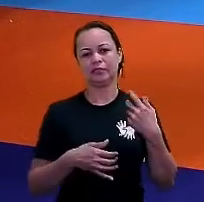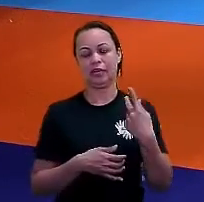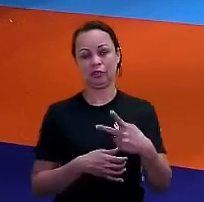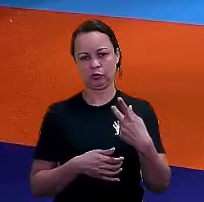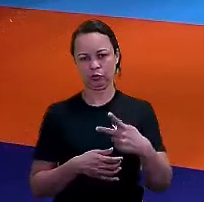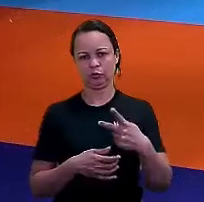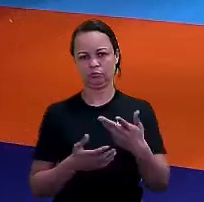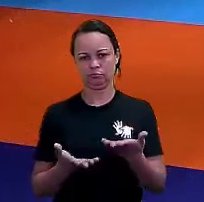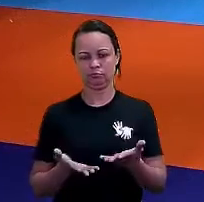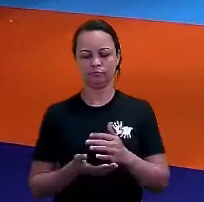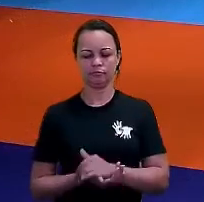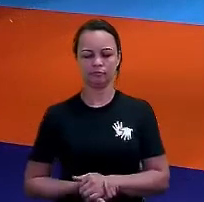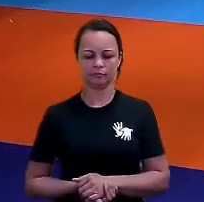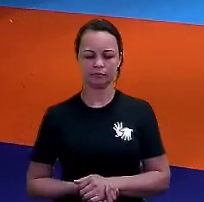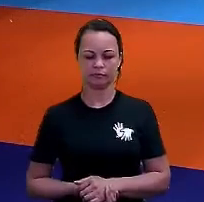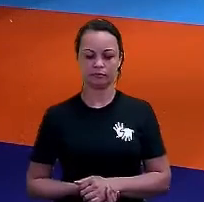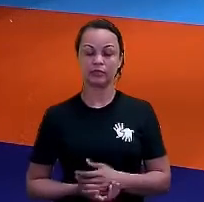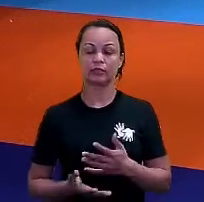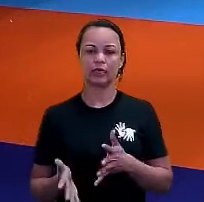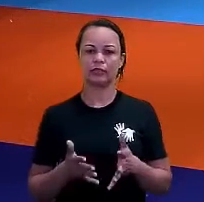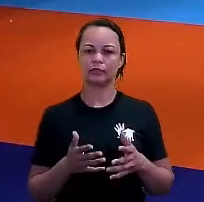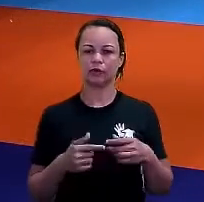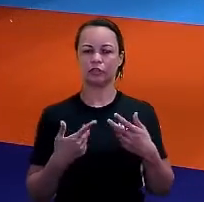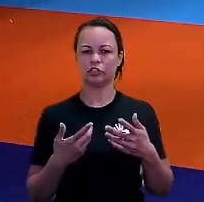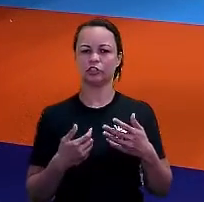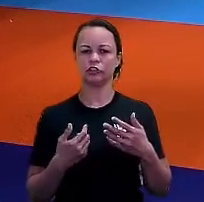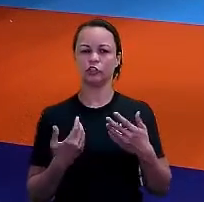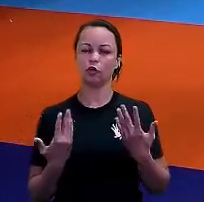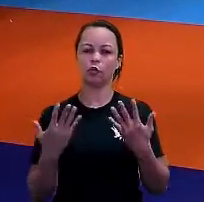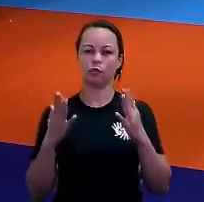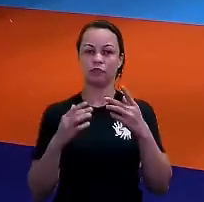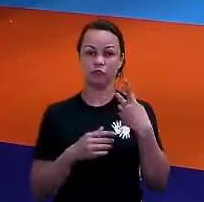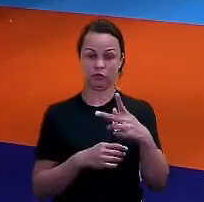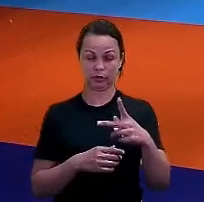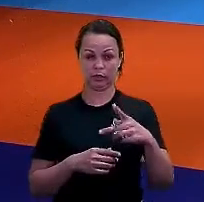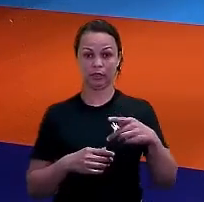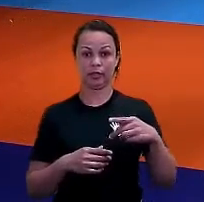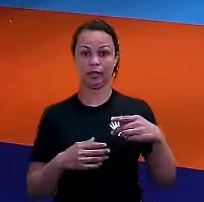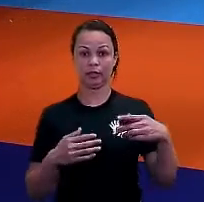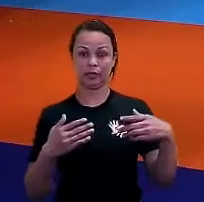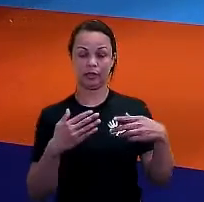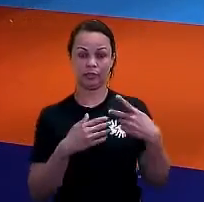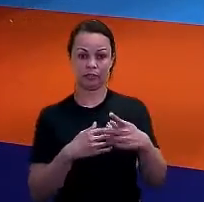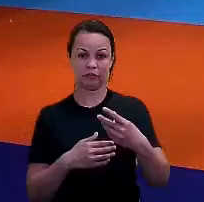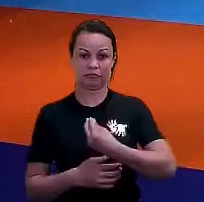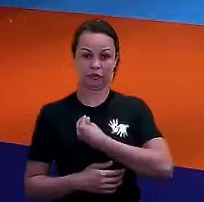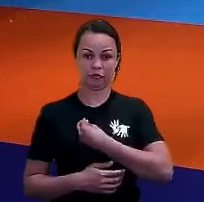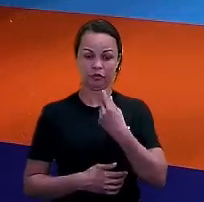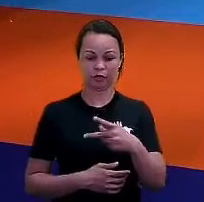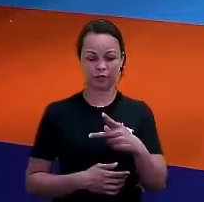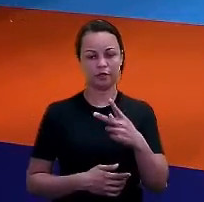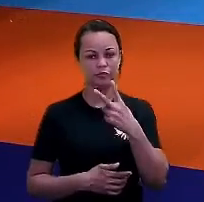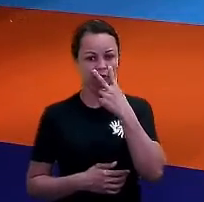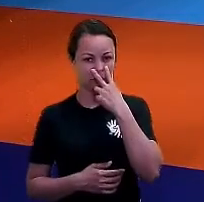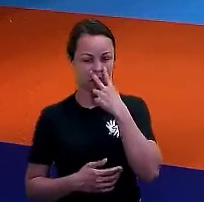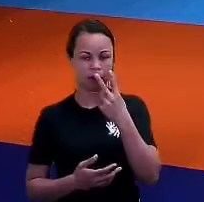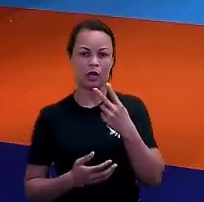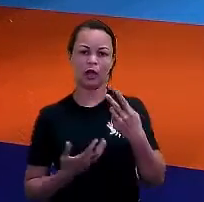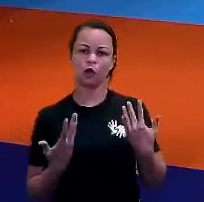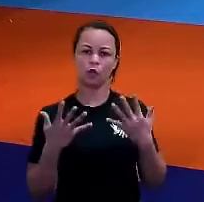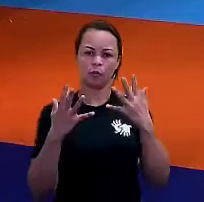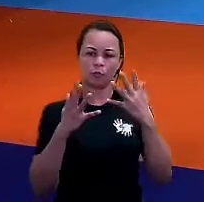lugar. Porque assim, a gente comemora, para você que é daqui de Vitória, para você que não é, a gente comemora de